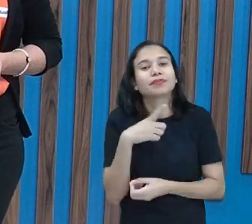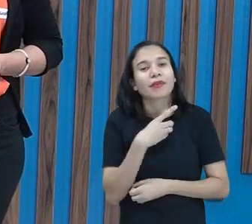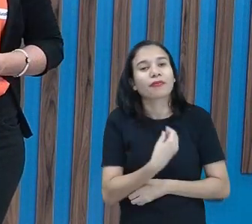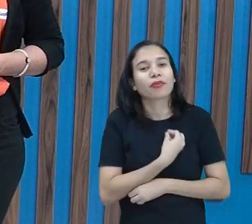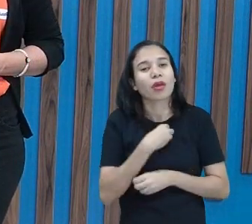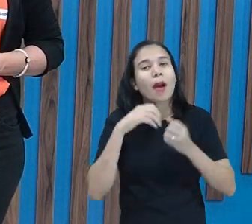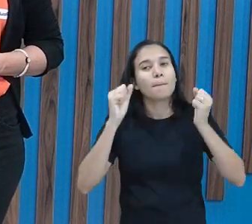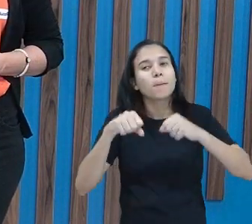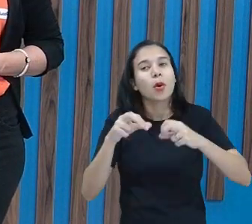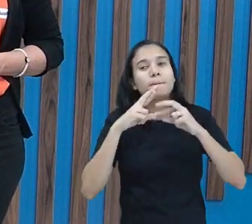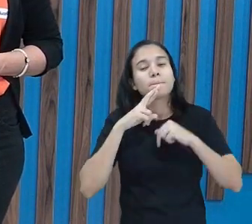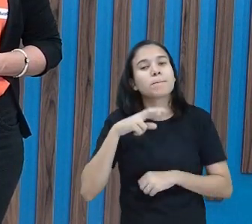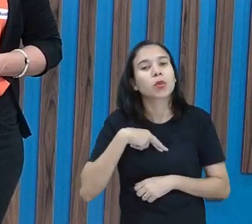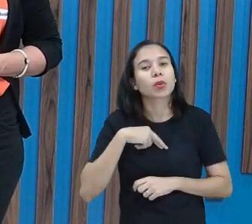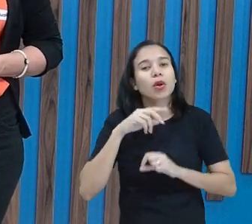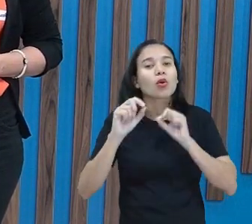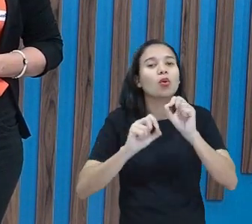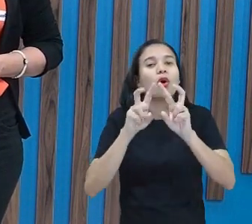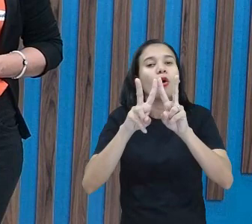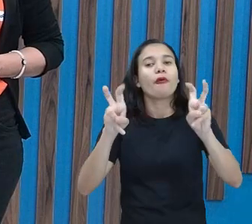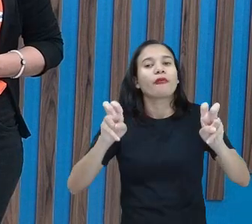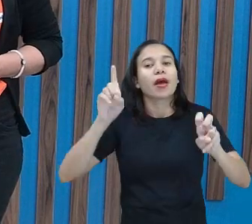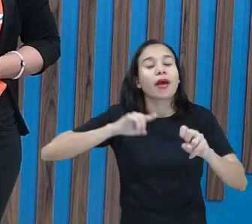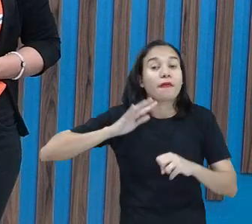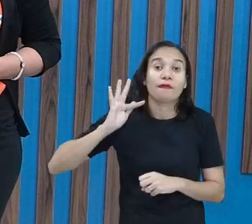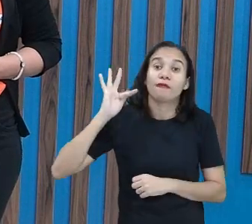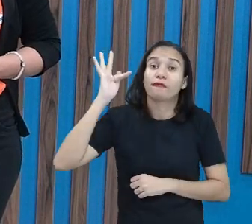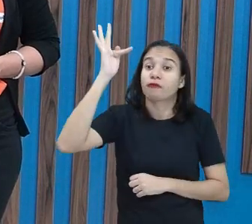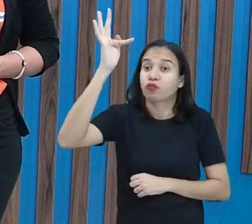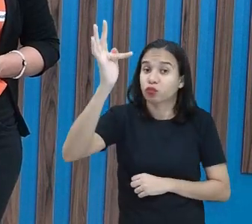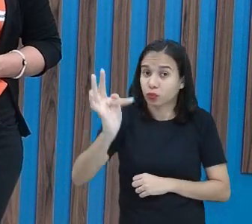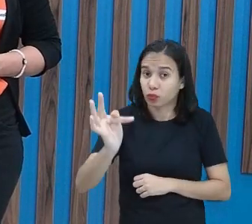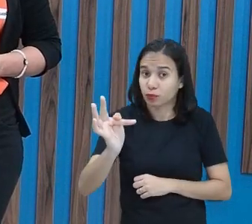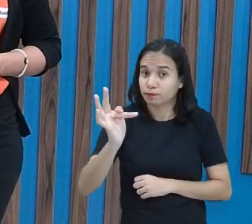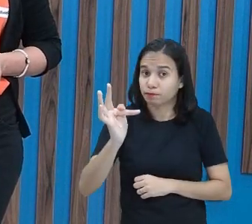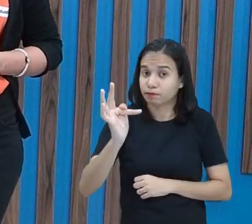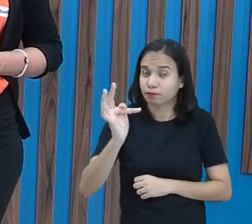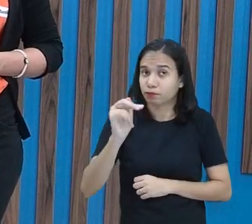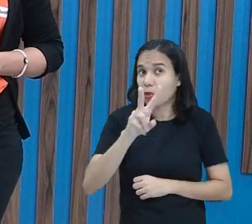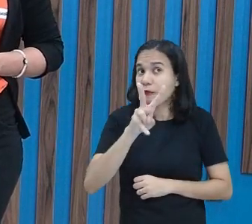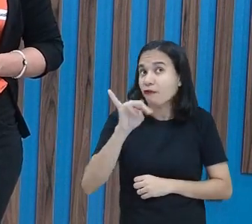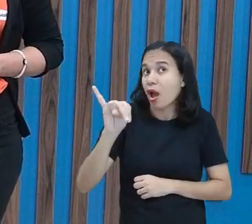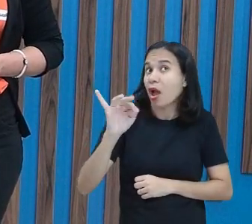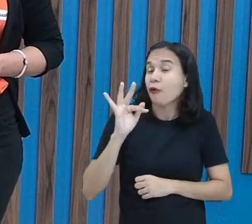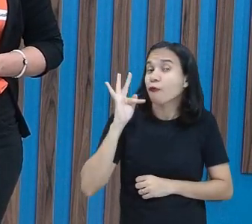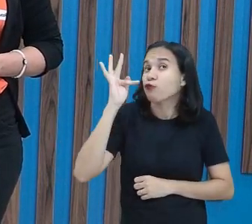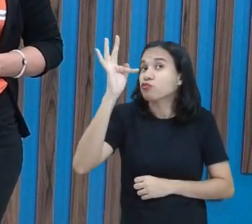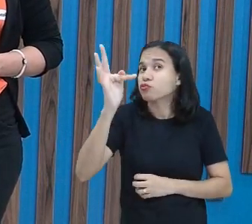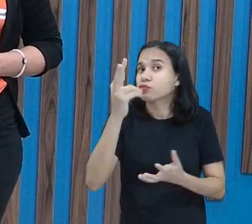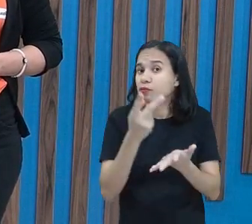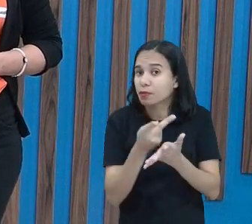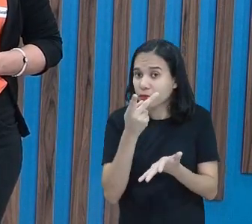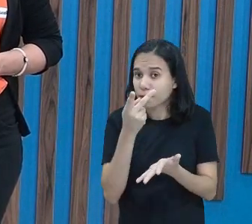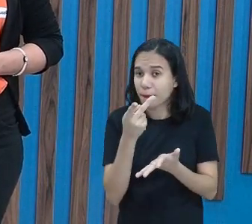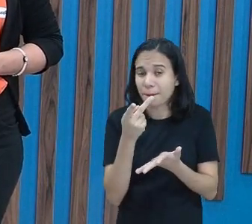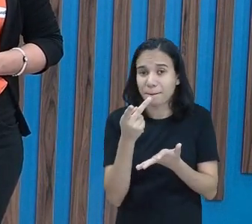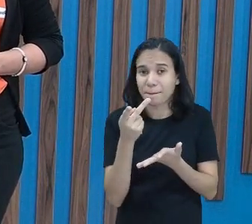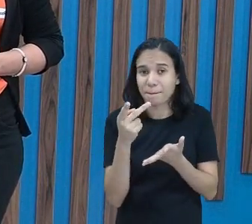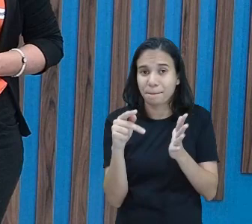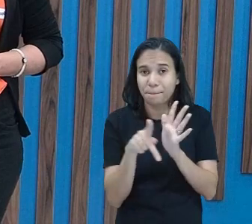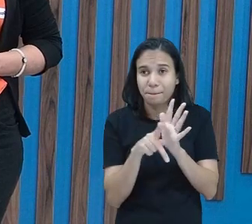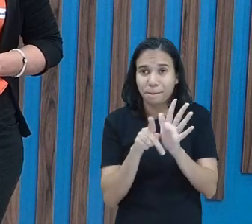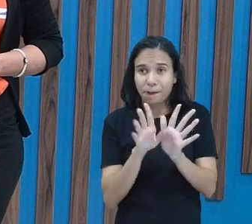podem me responder aí qual frase está no futuro? Alguma coisa que ainda vai acontecer?